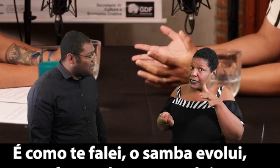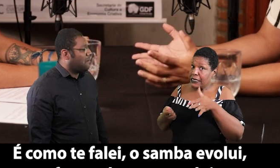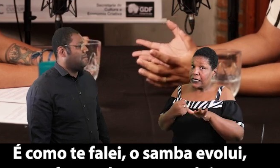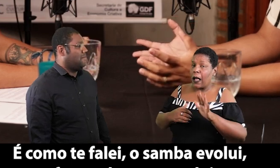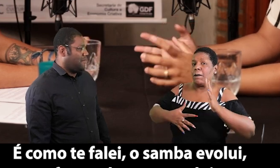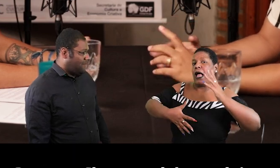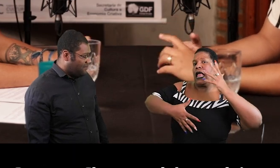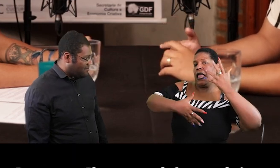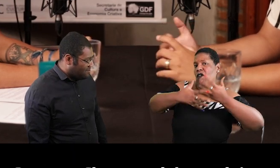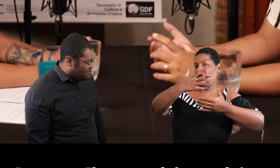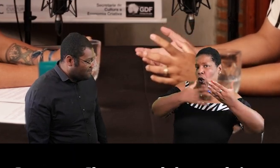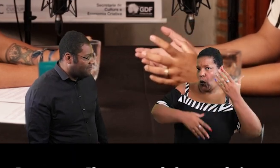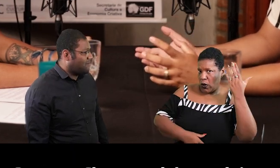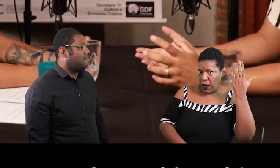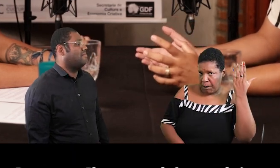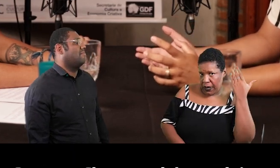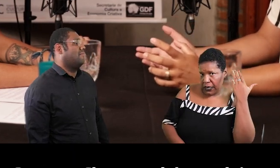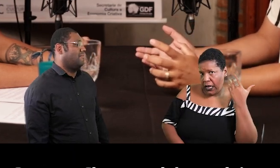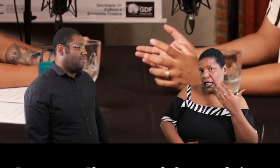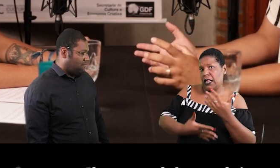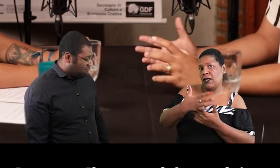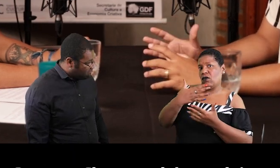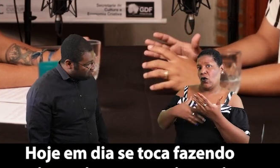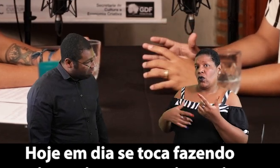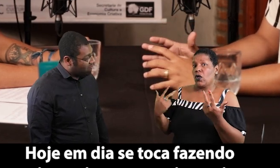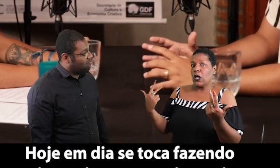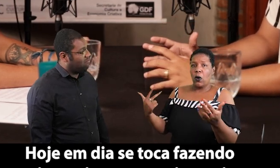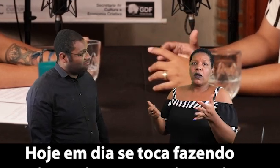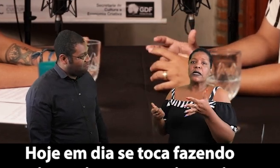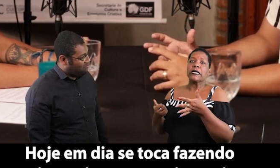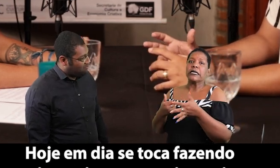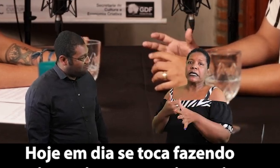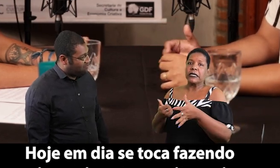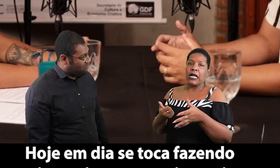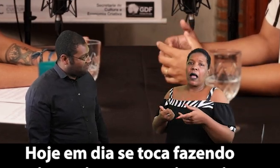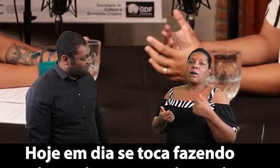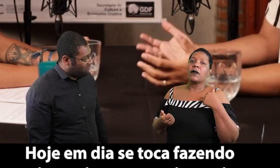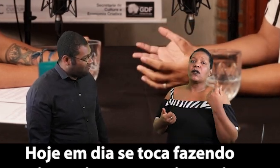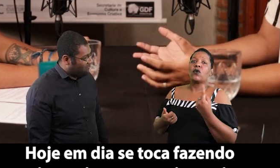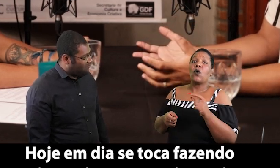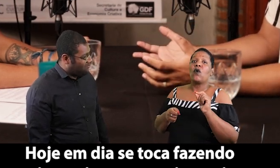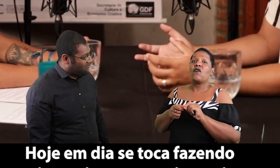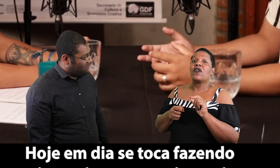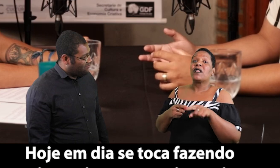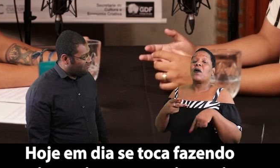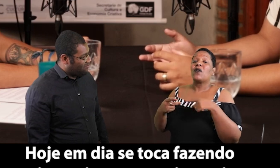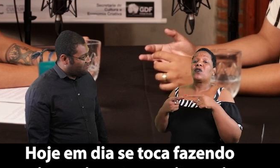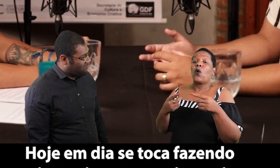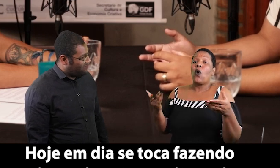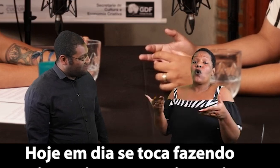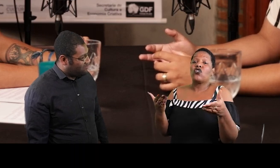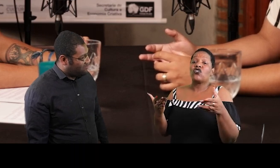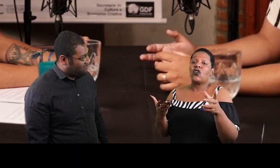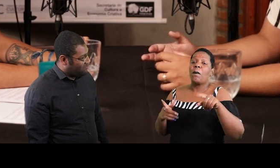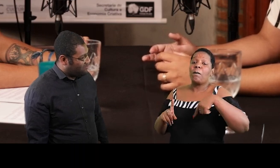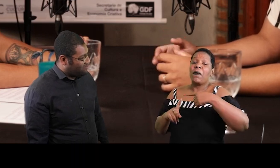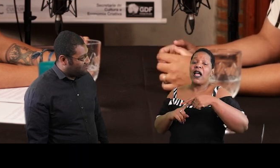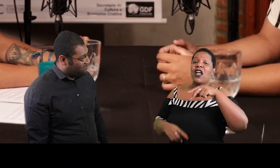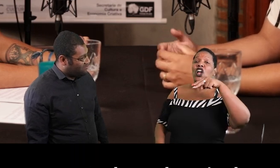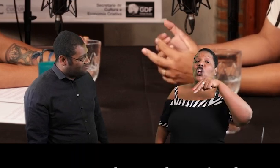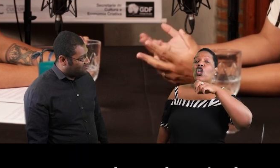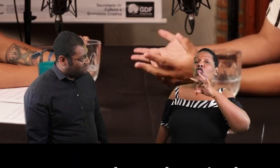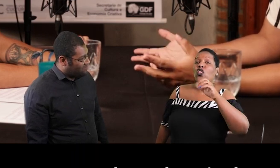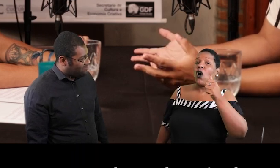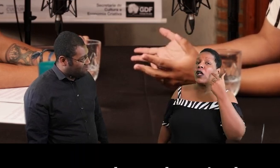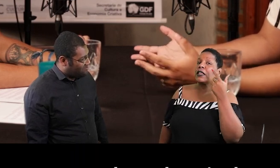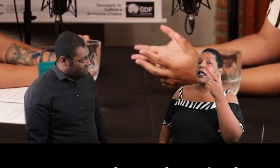de tocar evolui. Como no choro também evolui. Hoje em dia, se toca fazendo muito mais notas. Muito mais... que a